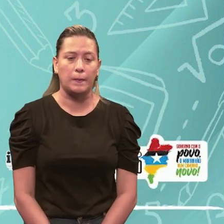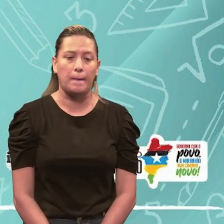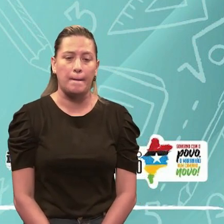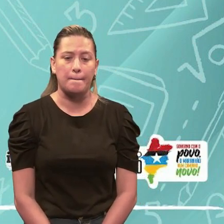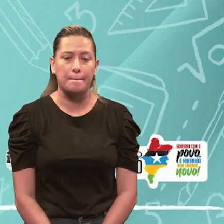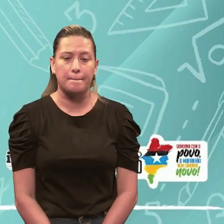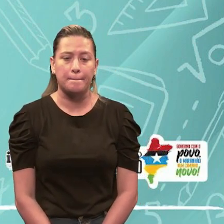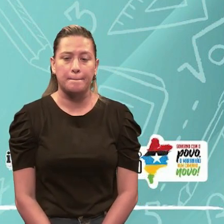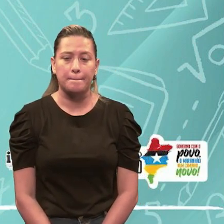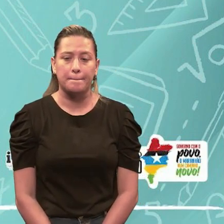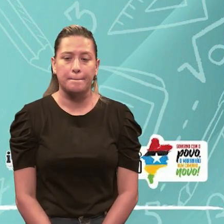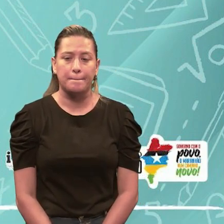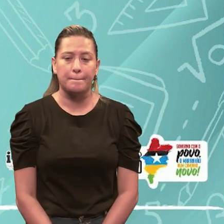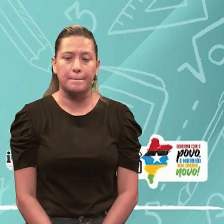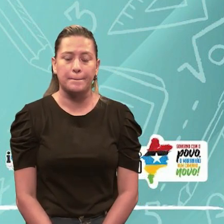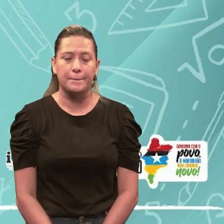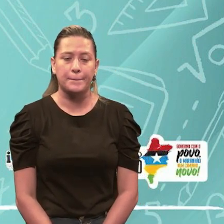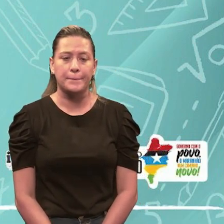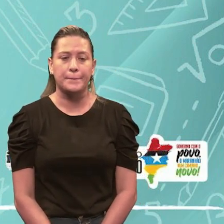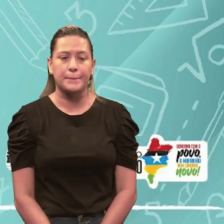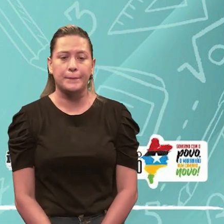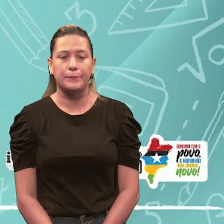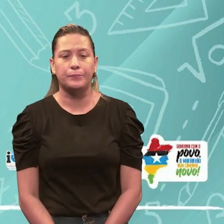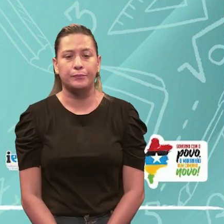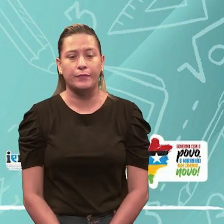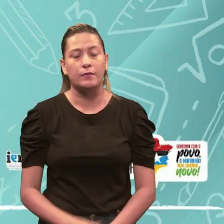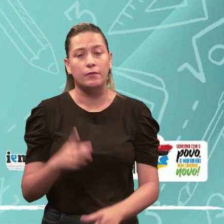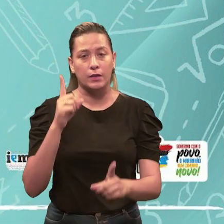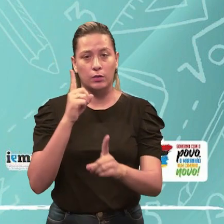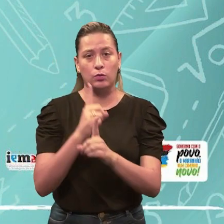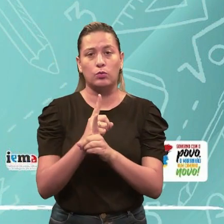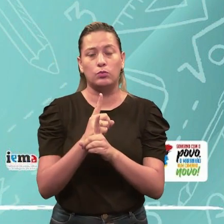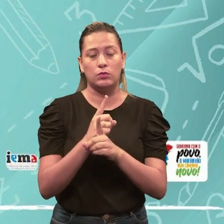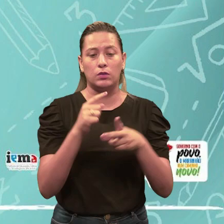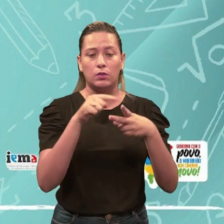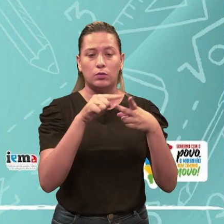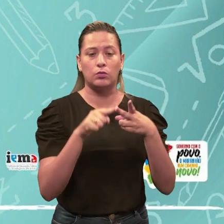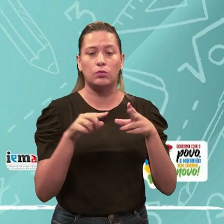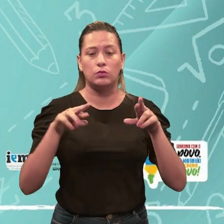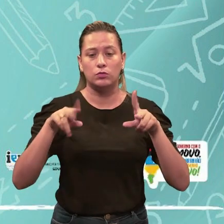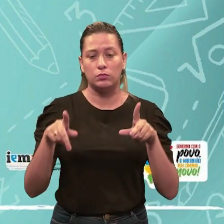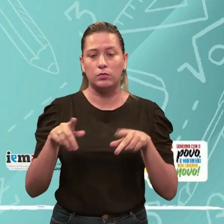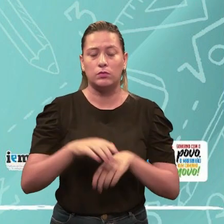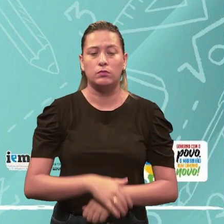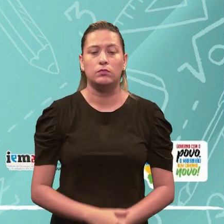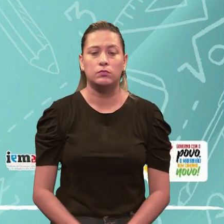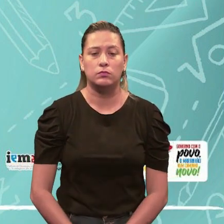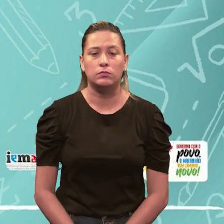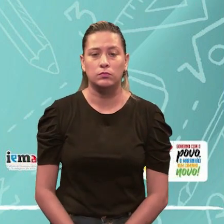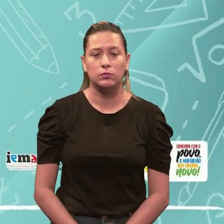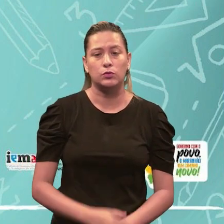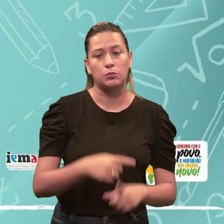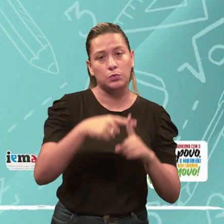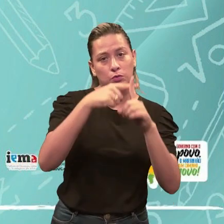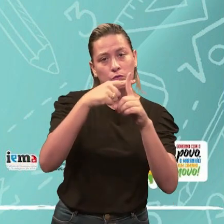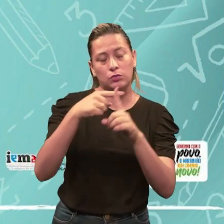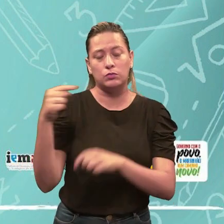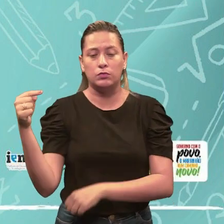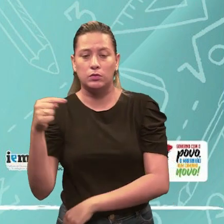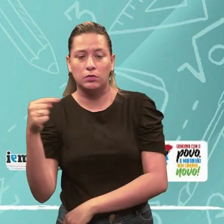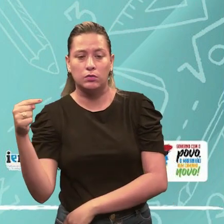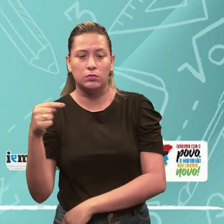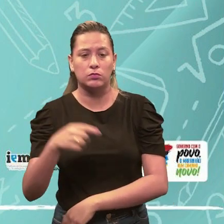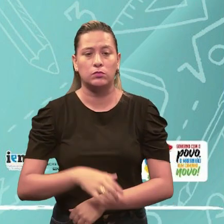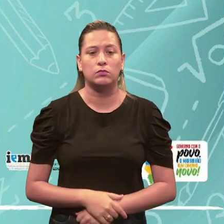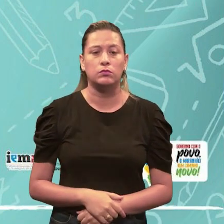porta. Você encontrará 2 versões diferentes, um canal N e um canal P, né, do negativo e do positivo. Então, uma